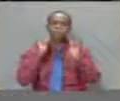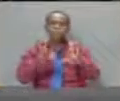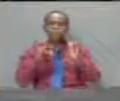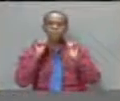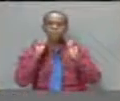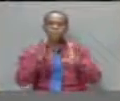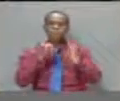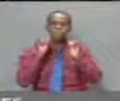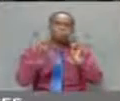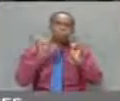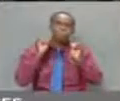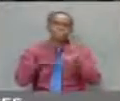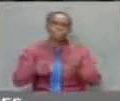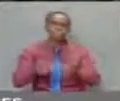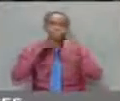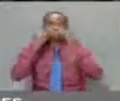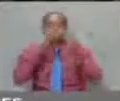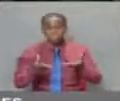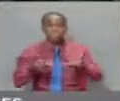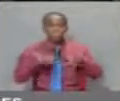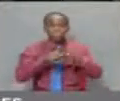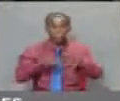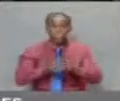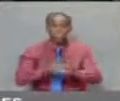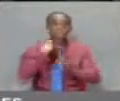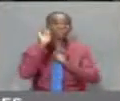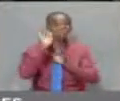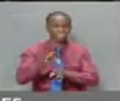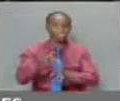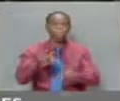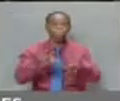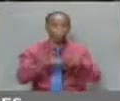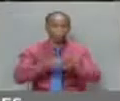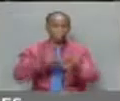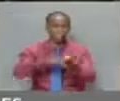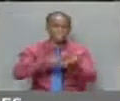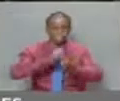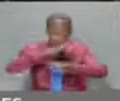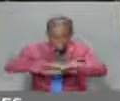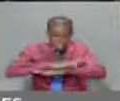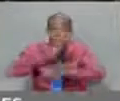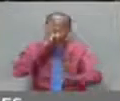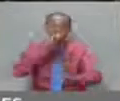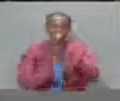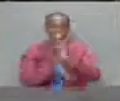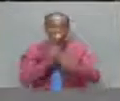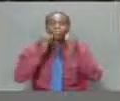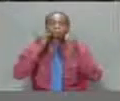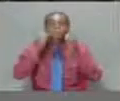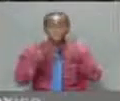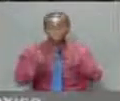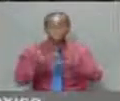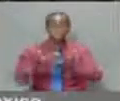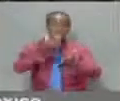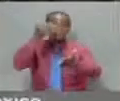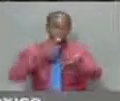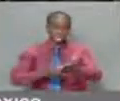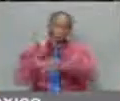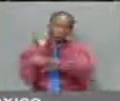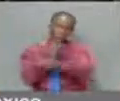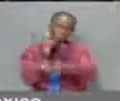transgressão administrativa, não é a poluição sonora, mas o mais grave é mesmo a desobediência ao decreto presidencial. Portanto, e nós fomos alertando que não teríamos